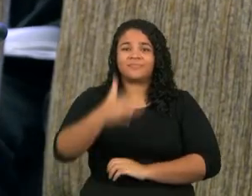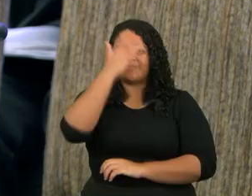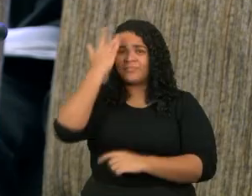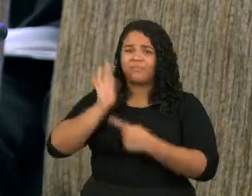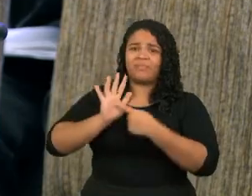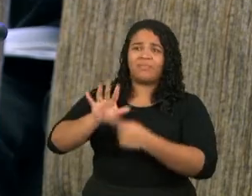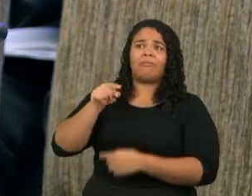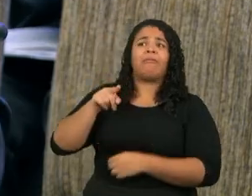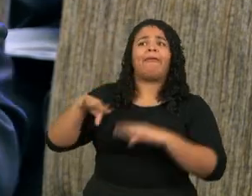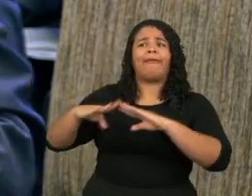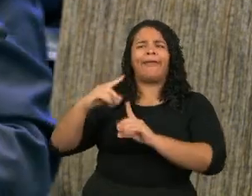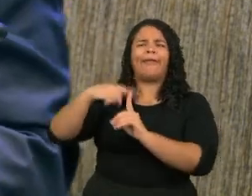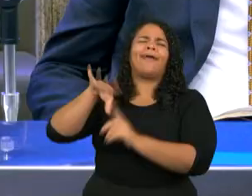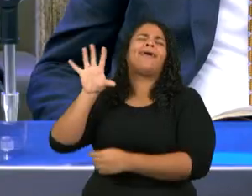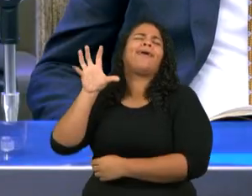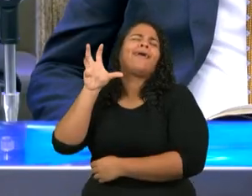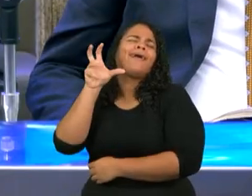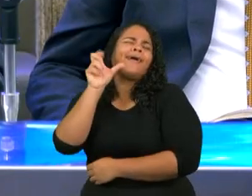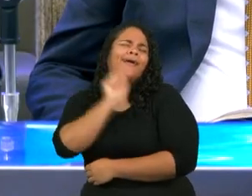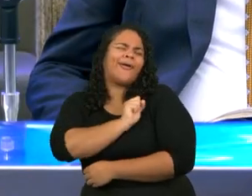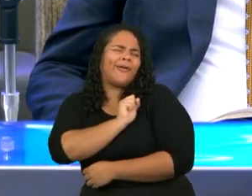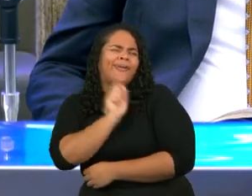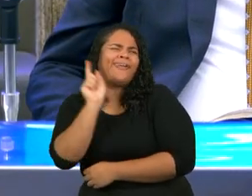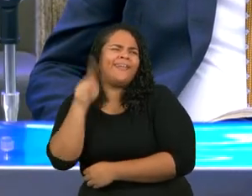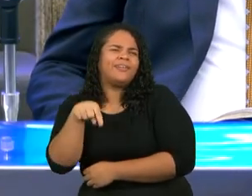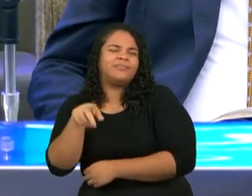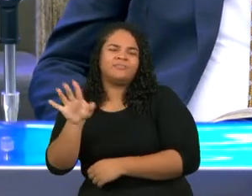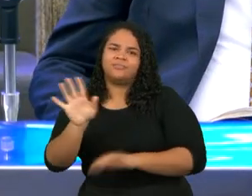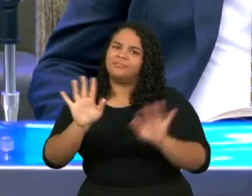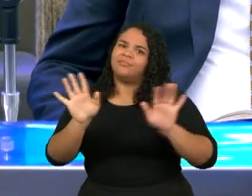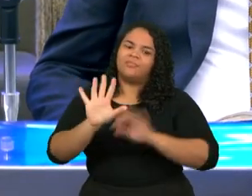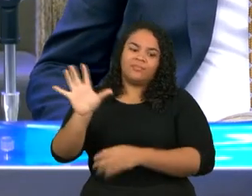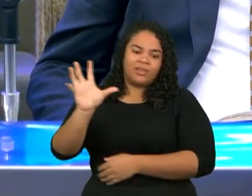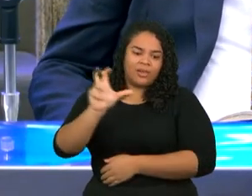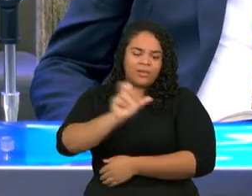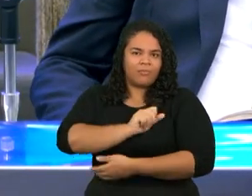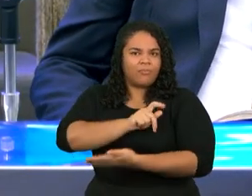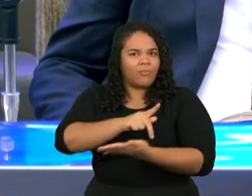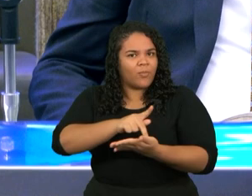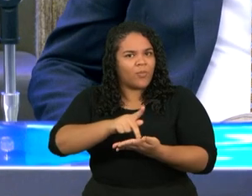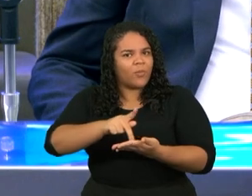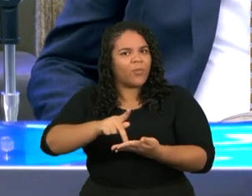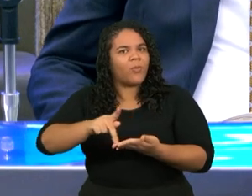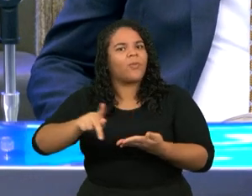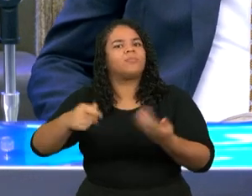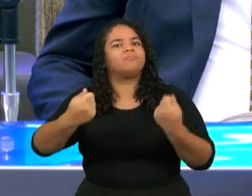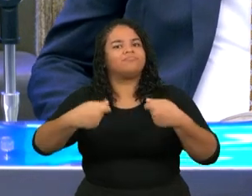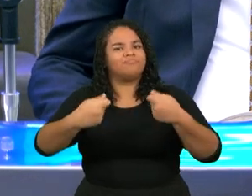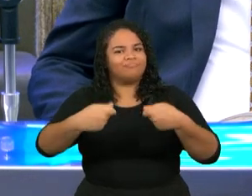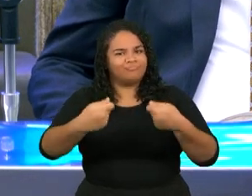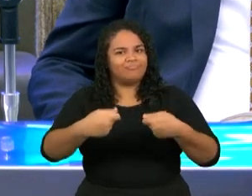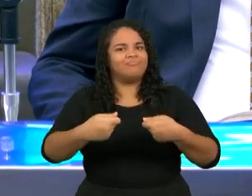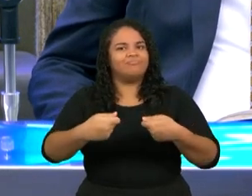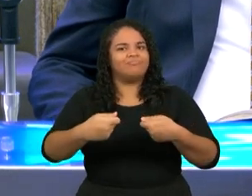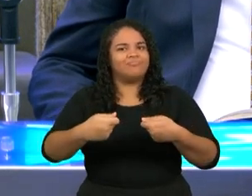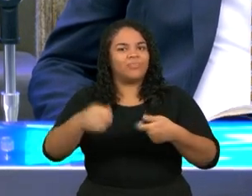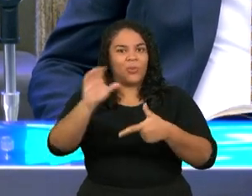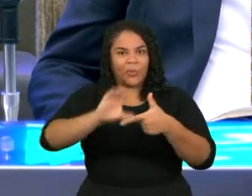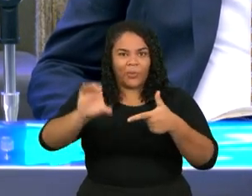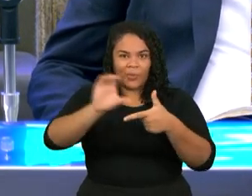permissividade amor é puro o amor diz lá em Coríntios o amor de Deus é puro